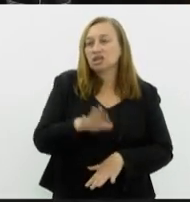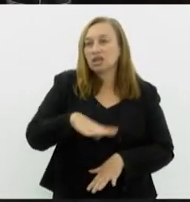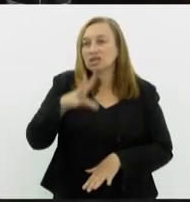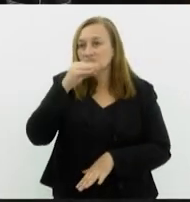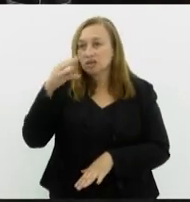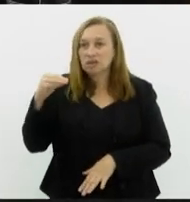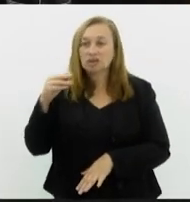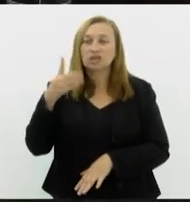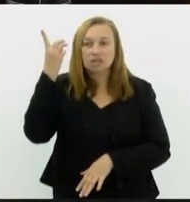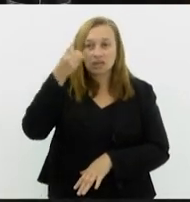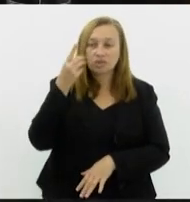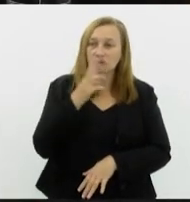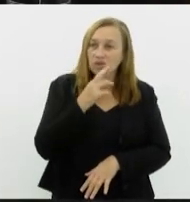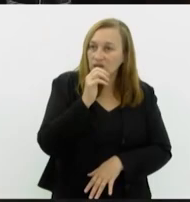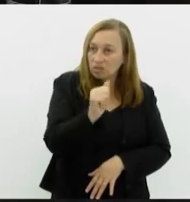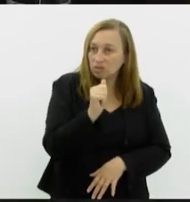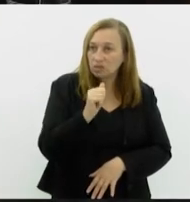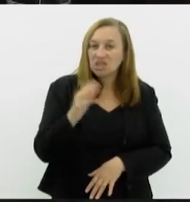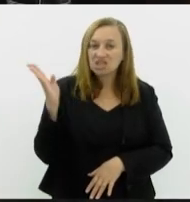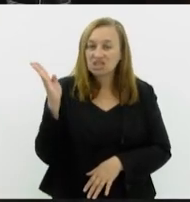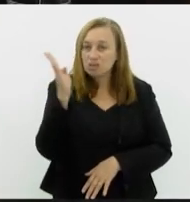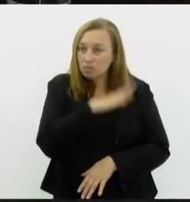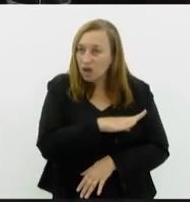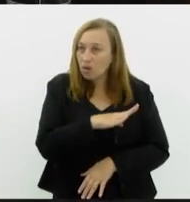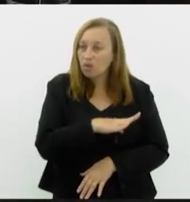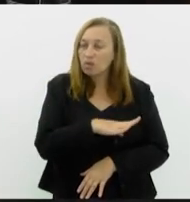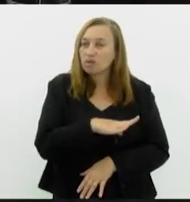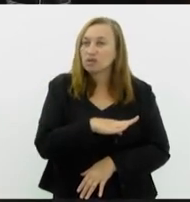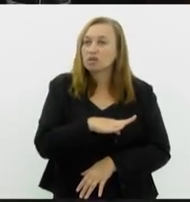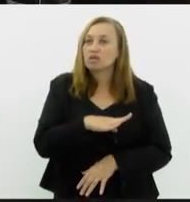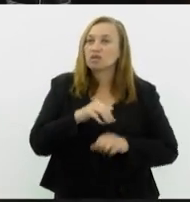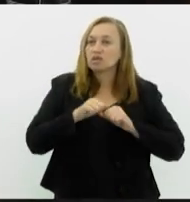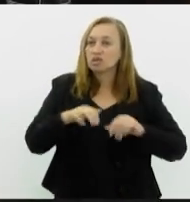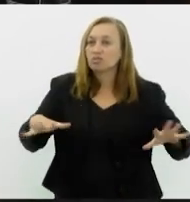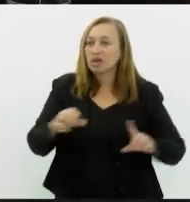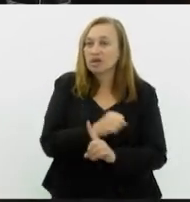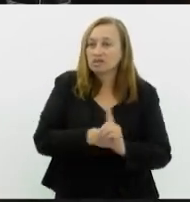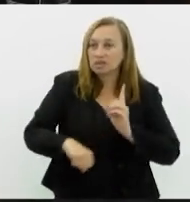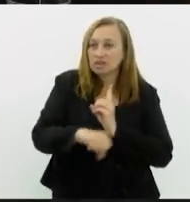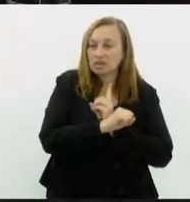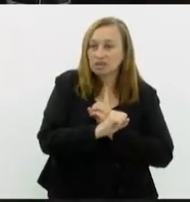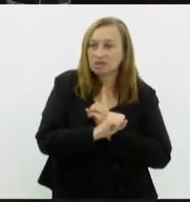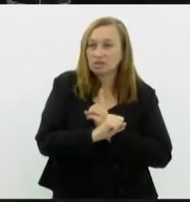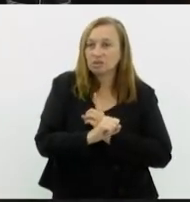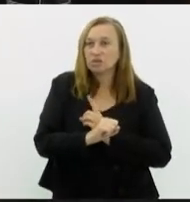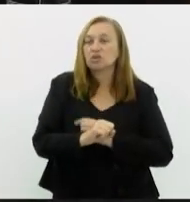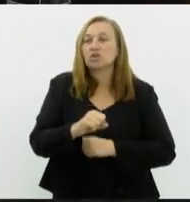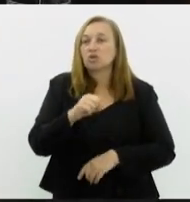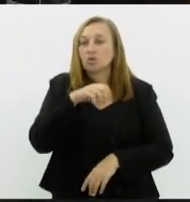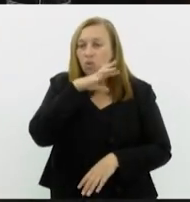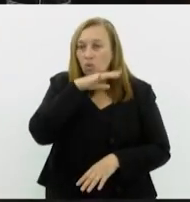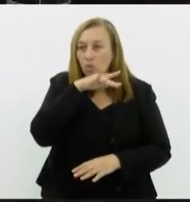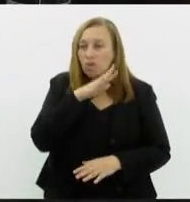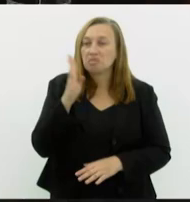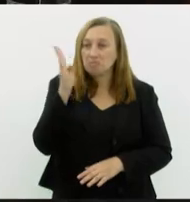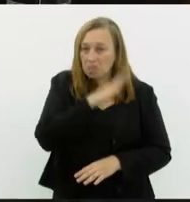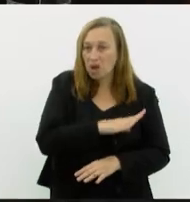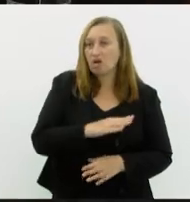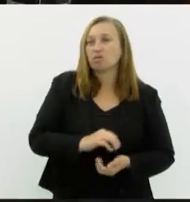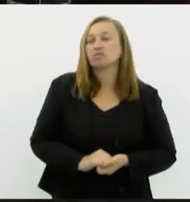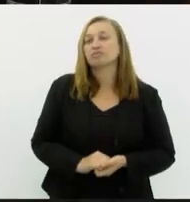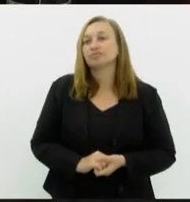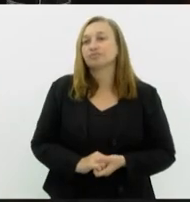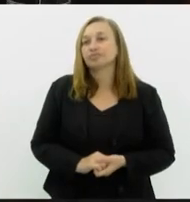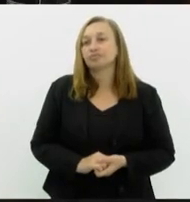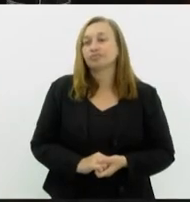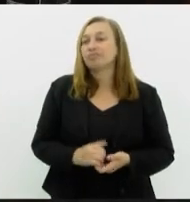Rodrigo Amorim. Este mal que assola a nossa sociedade, esse cruel mal que assola a nossa